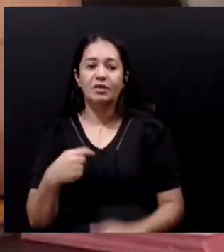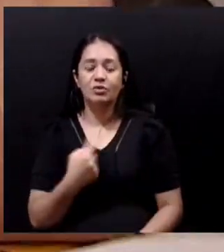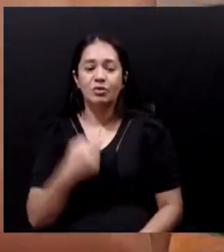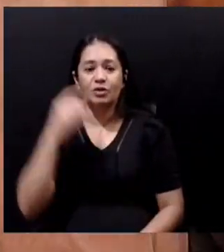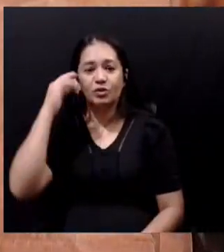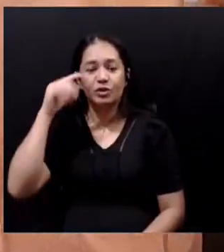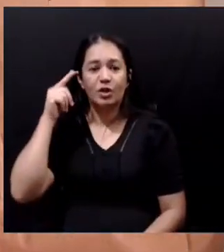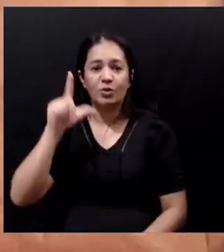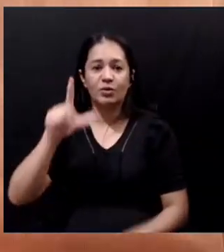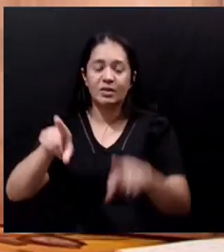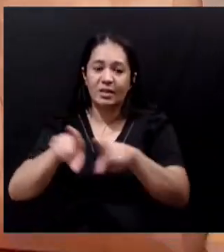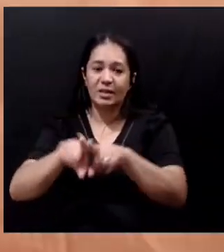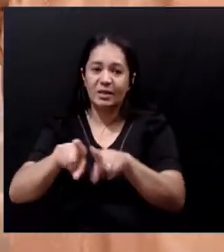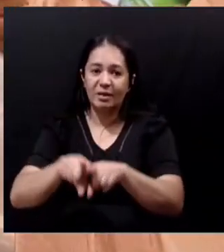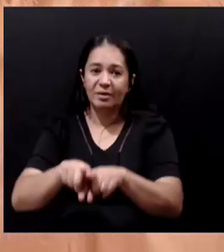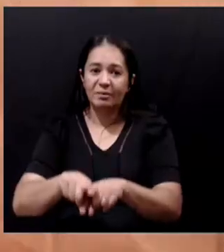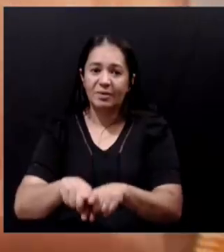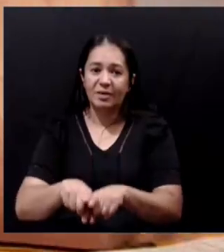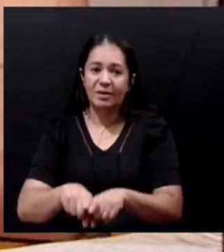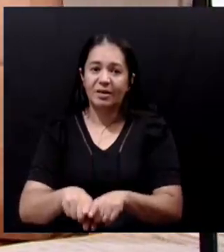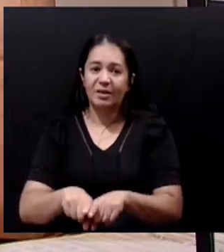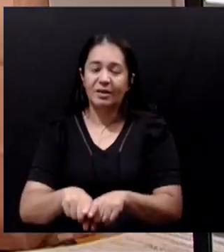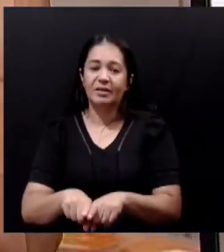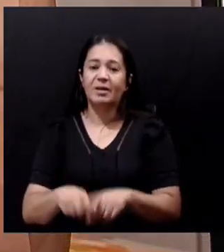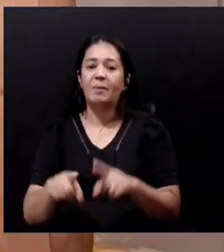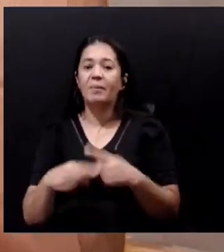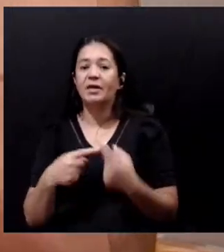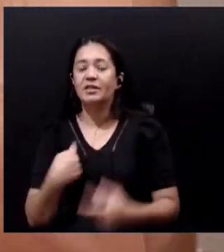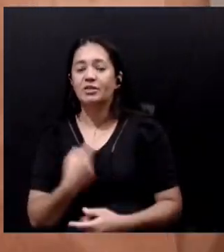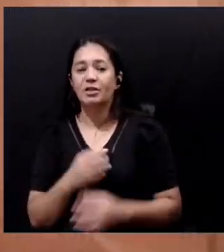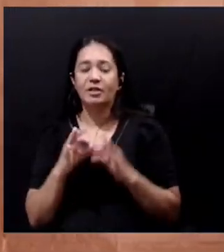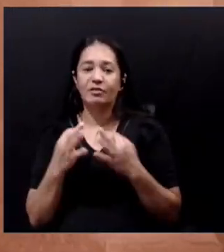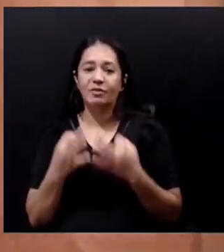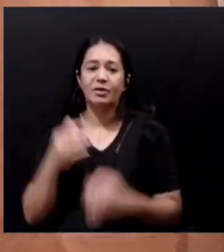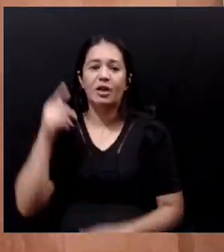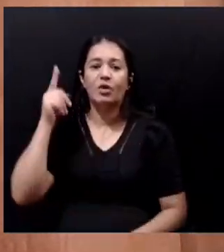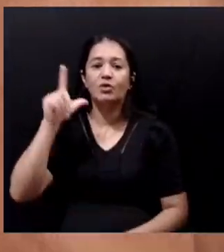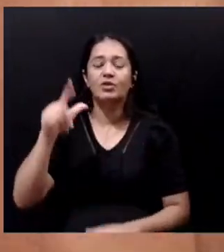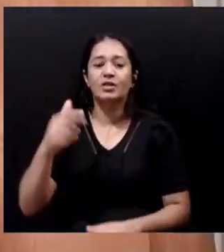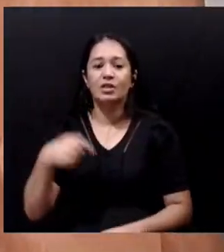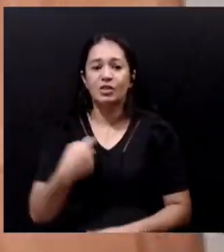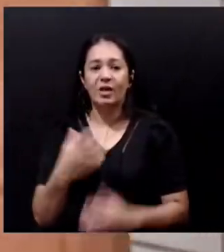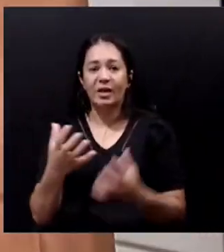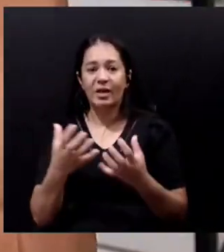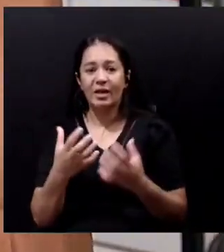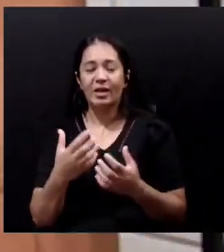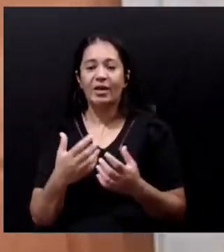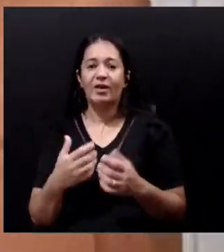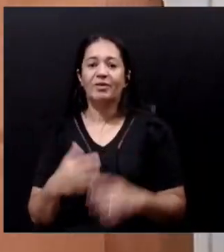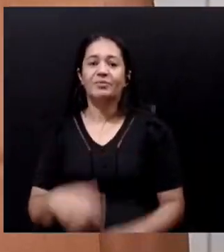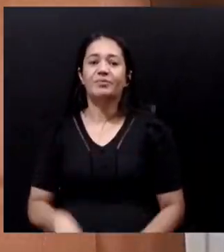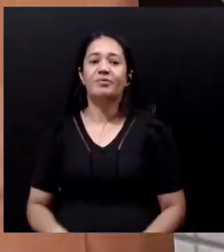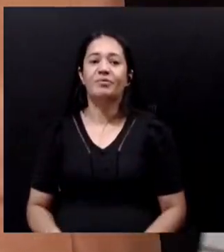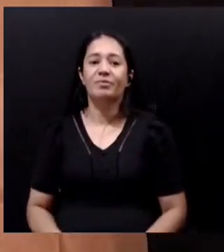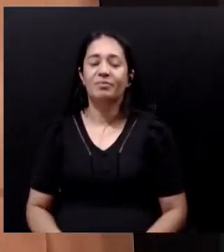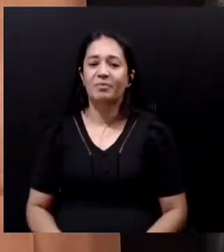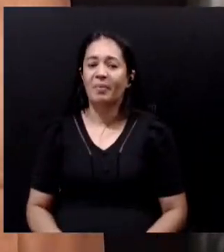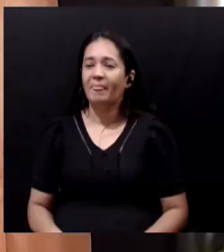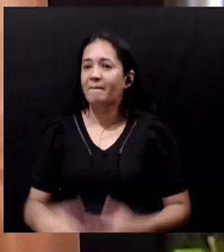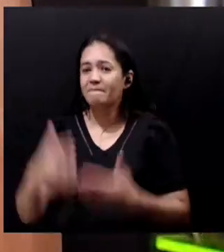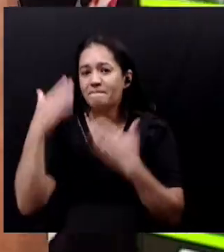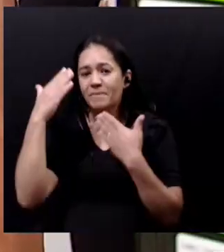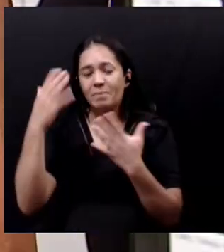mas a gente pensa dos pais da gente, a gente quer conquistar o nosso espaço. E eu falo, é muito gratificante, porque a gente vem